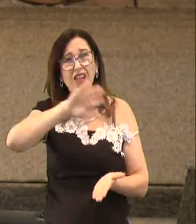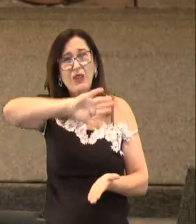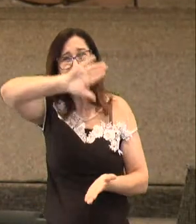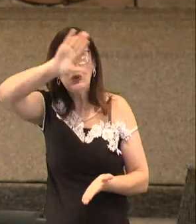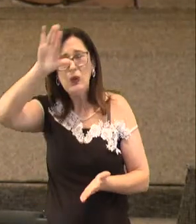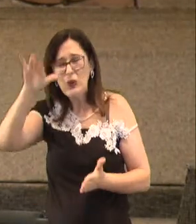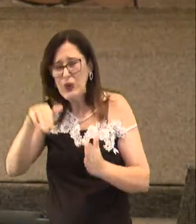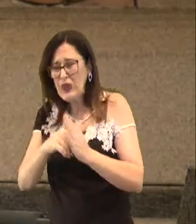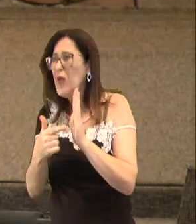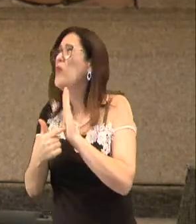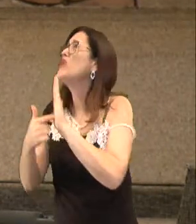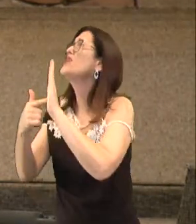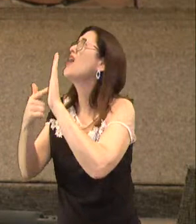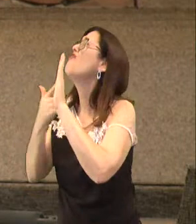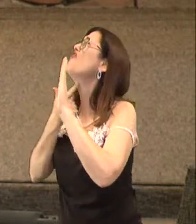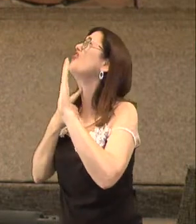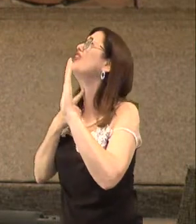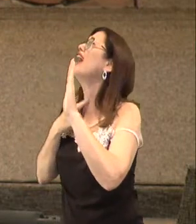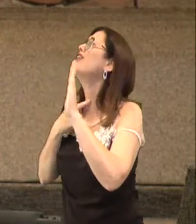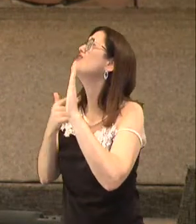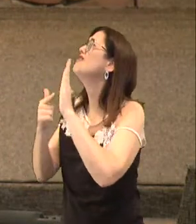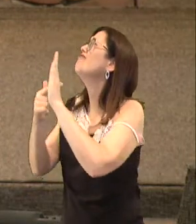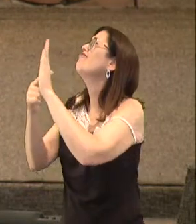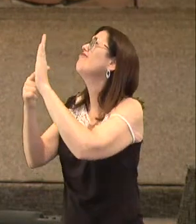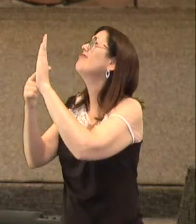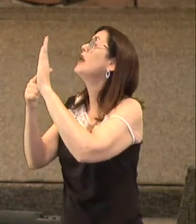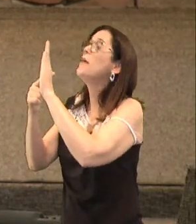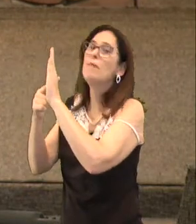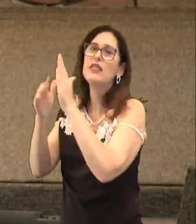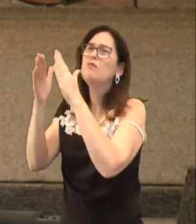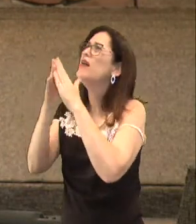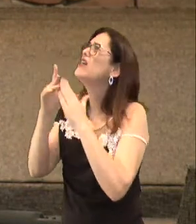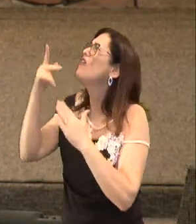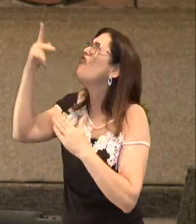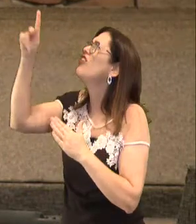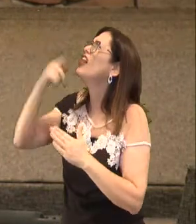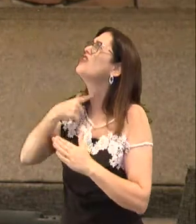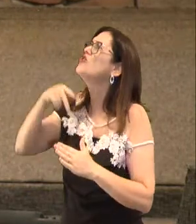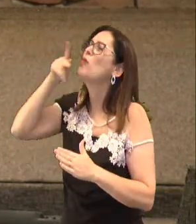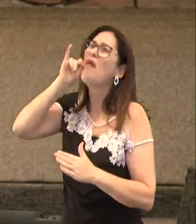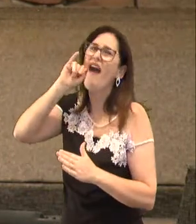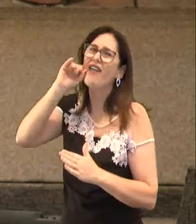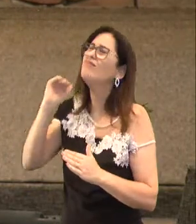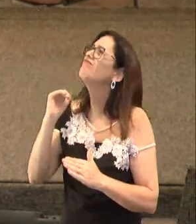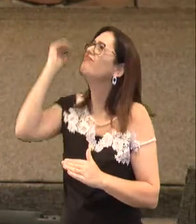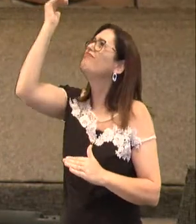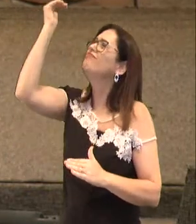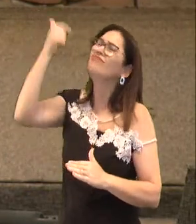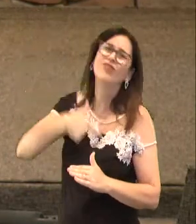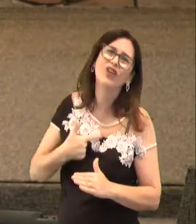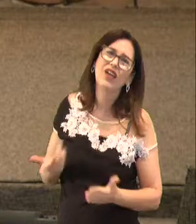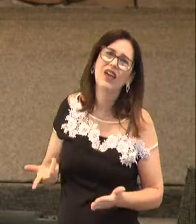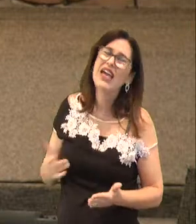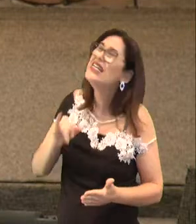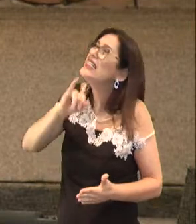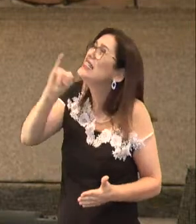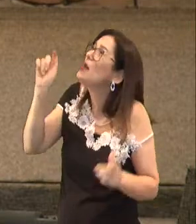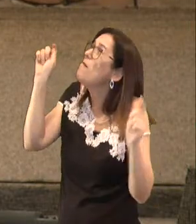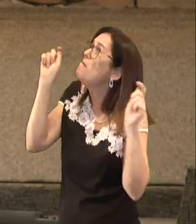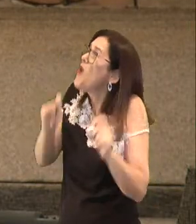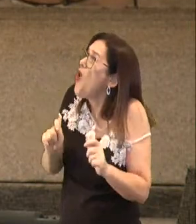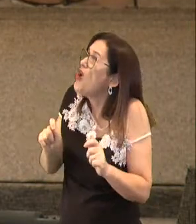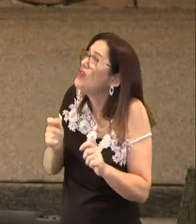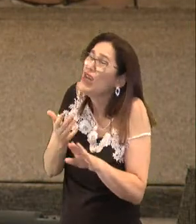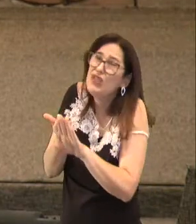Ele expõe a própria vontade ao Pai, mas pede que a vontade do Pai prevaleça. Ele diz: Pai, se possível, afasta de mim